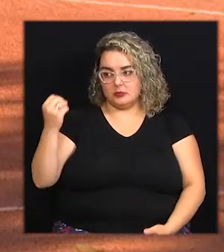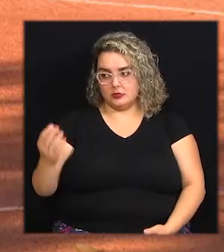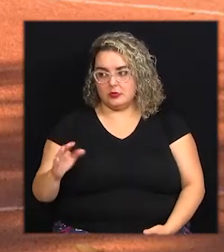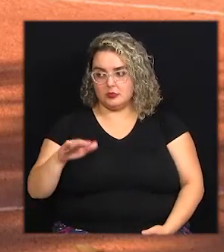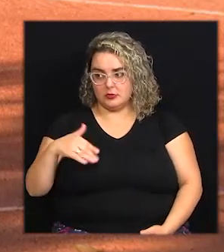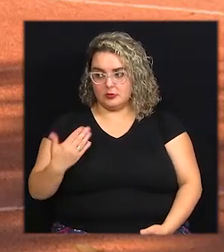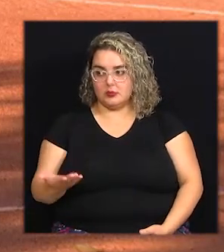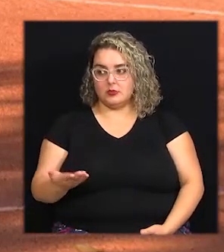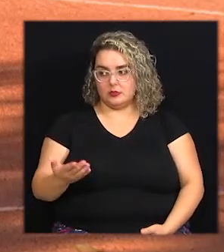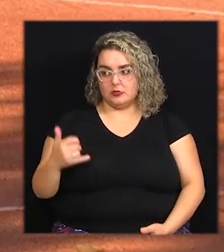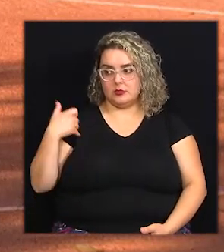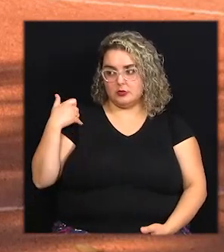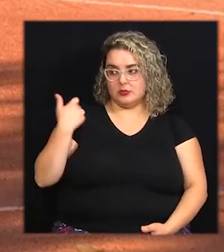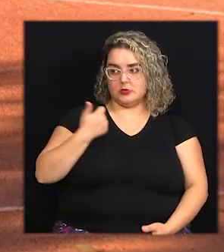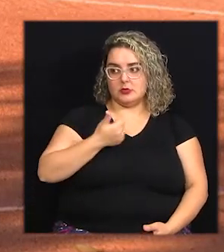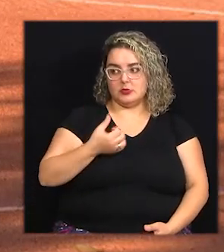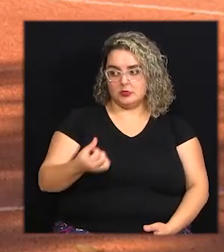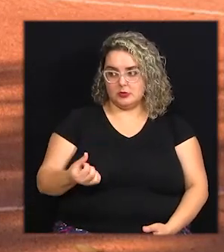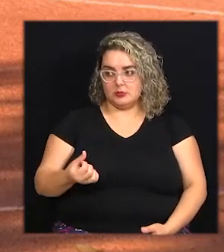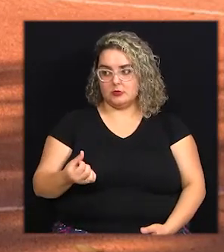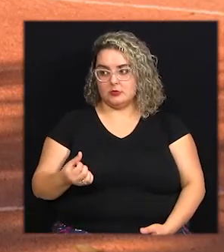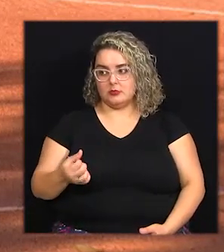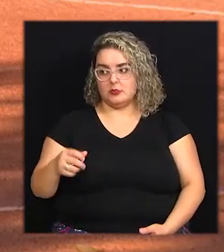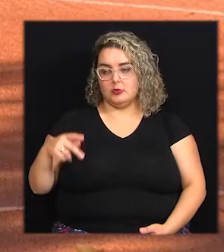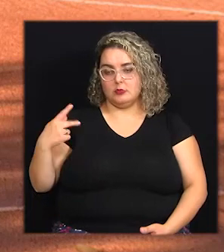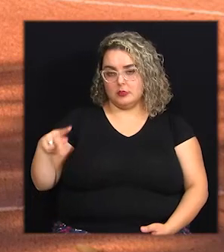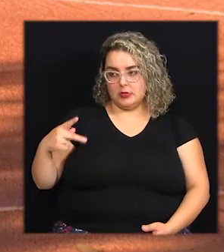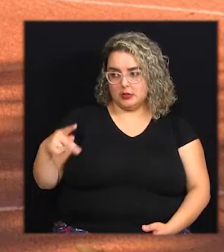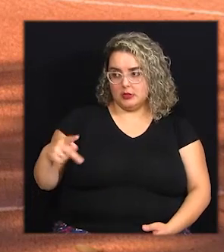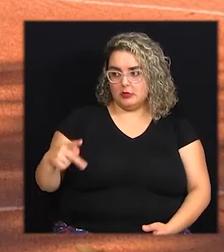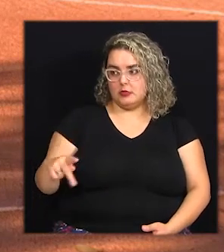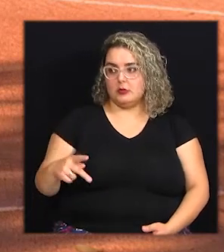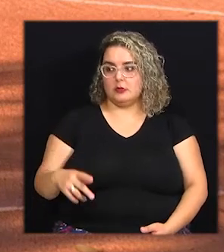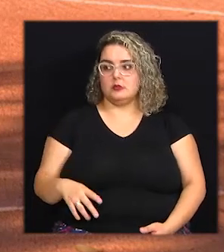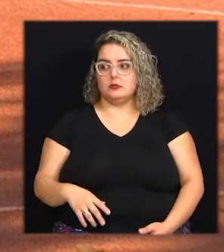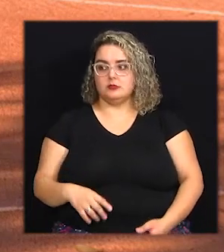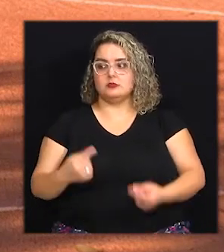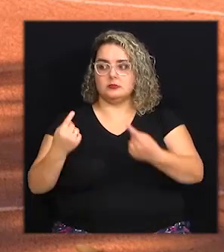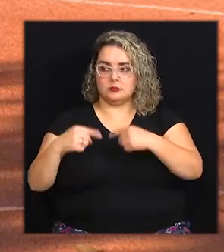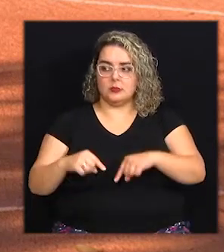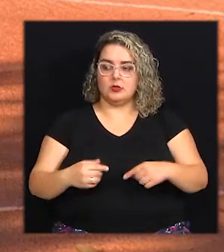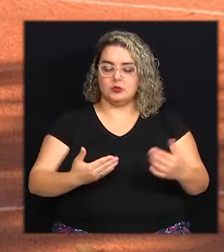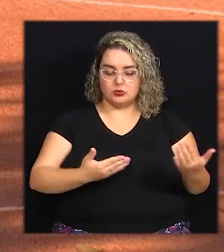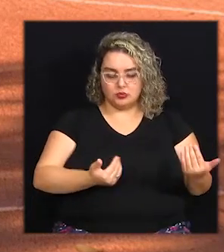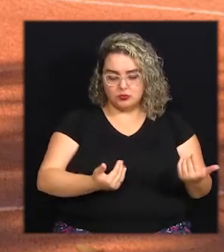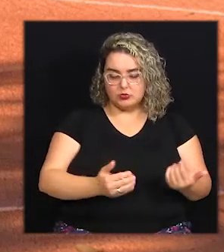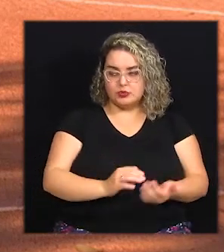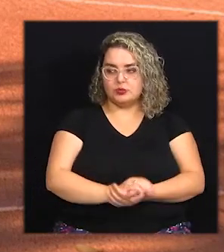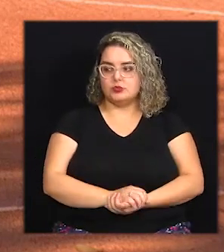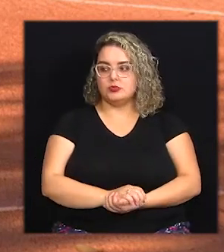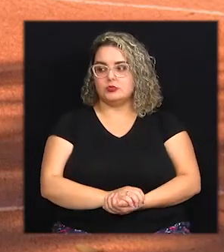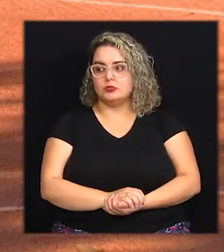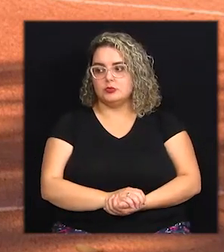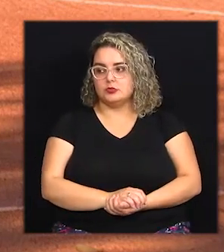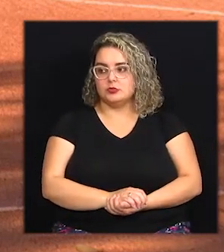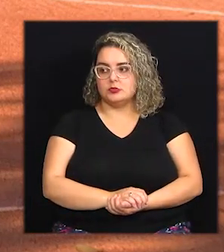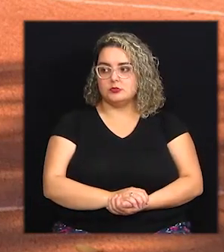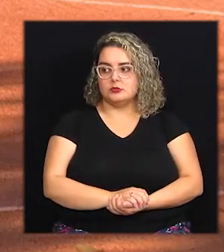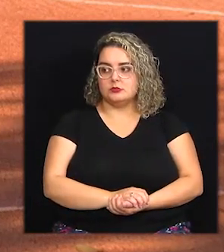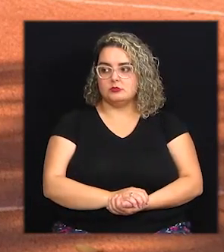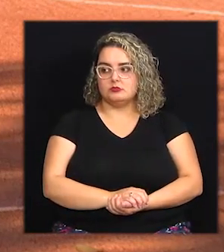viajei, quando eu tinha 16 anos, eu viajei para o Paraguai, que eu fui jogar um torneio juvenil lá.